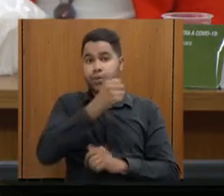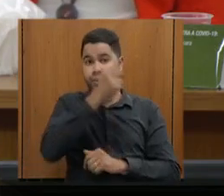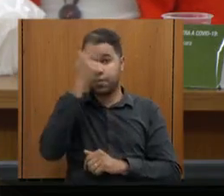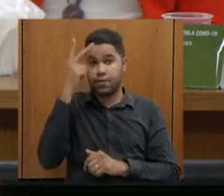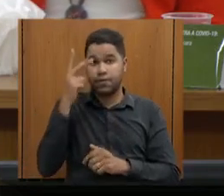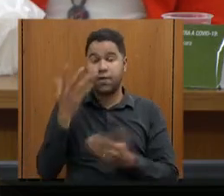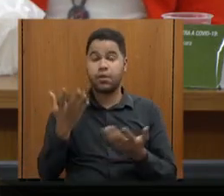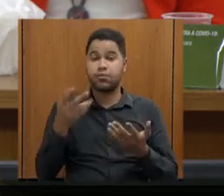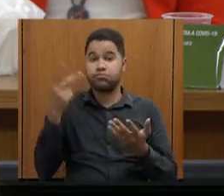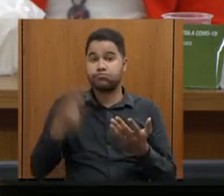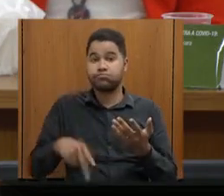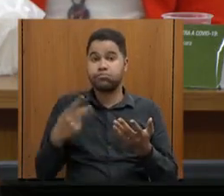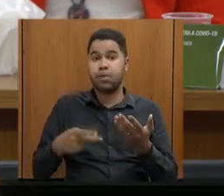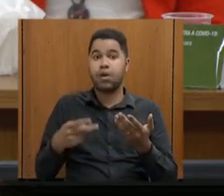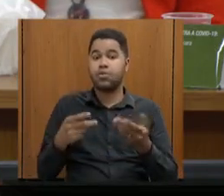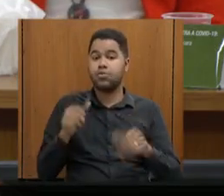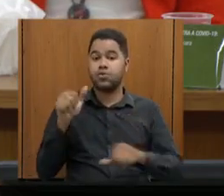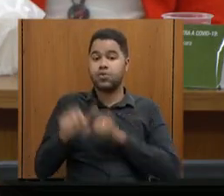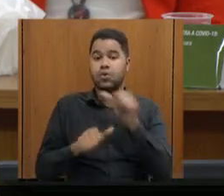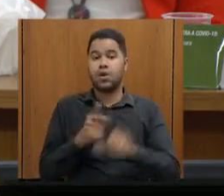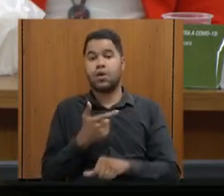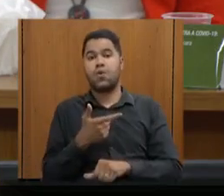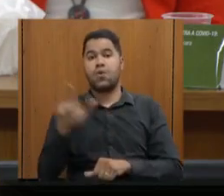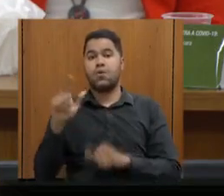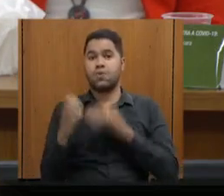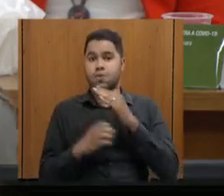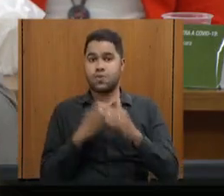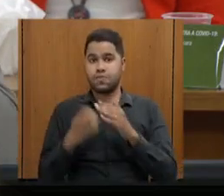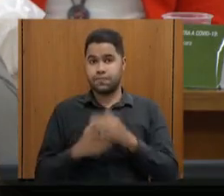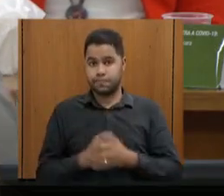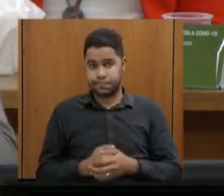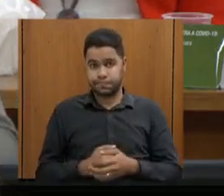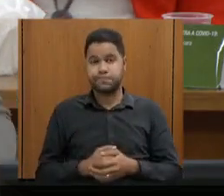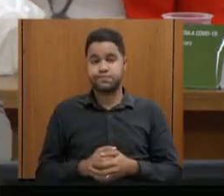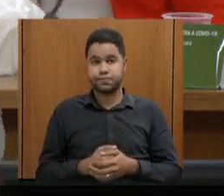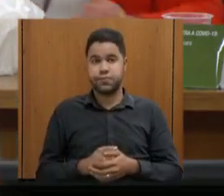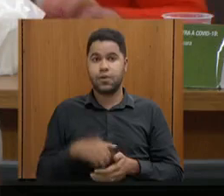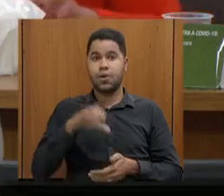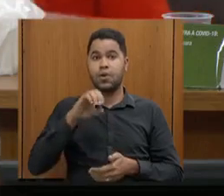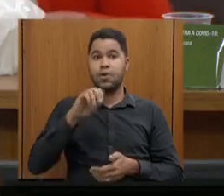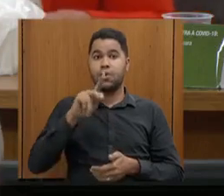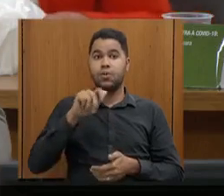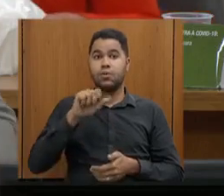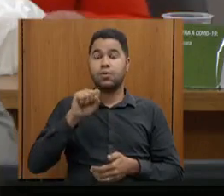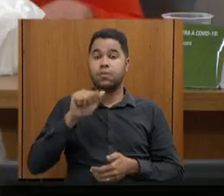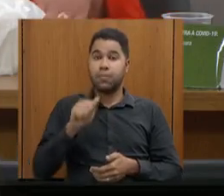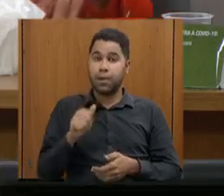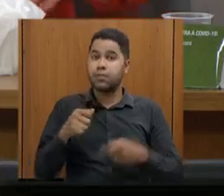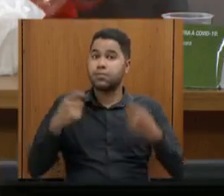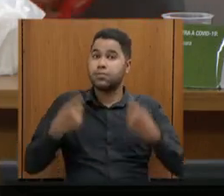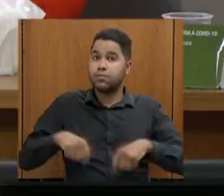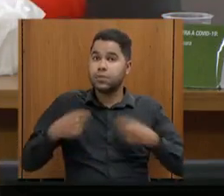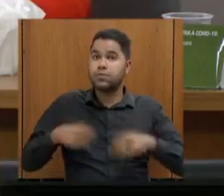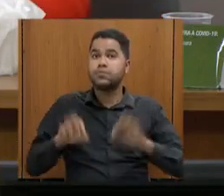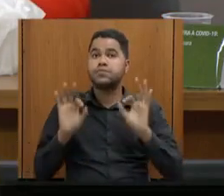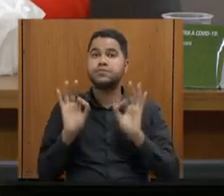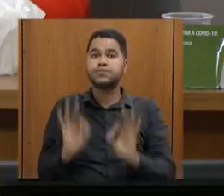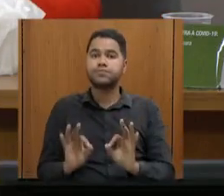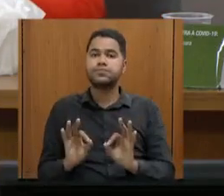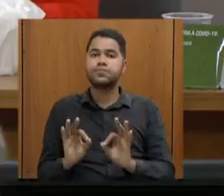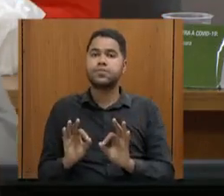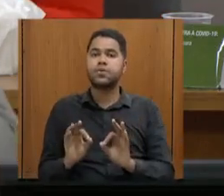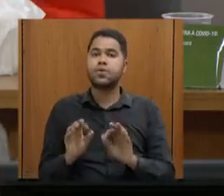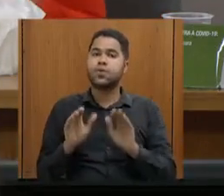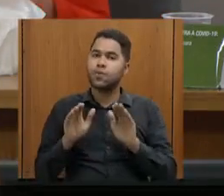prefeito da Prefeitura de trocar de fornecedor Essa é a COPASA precisa obviamente é